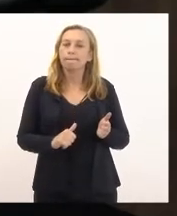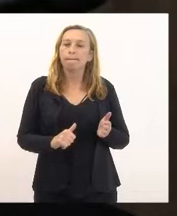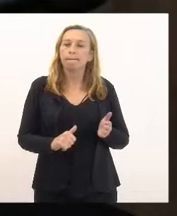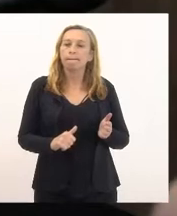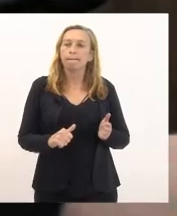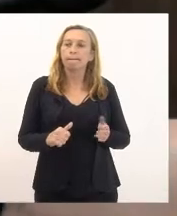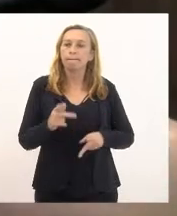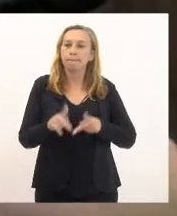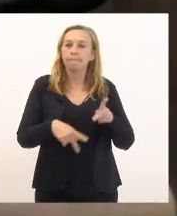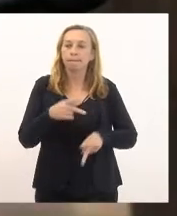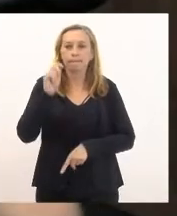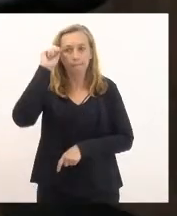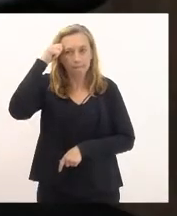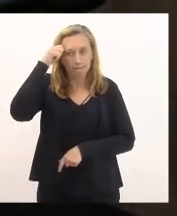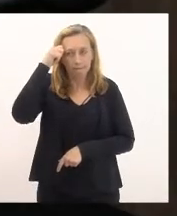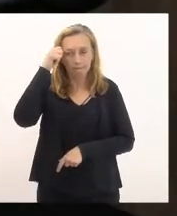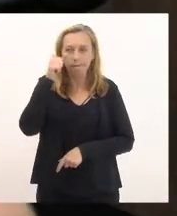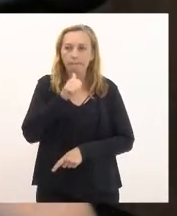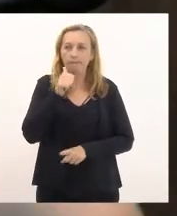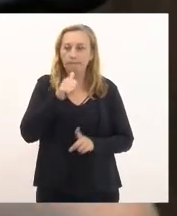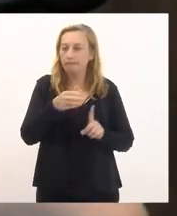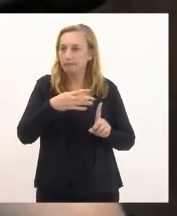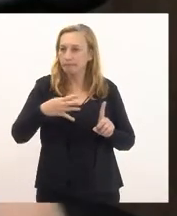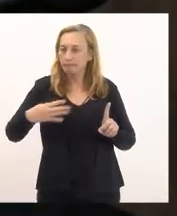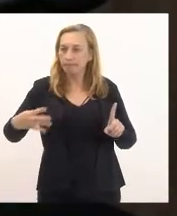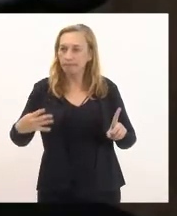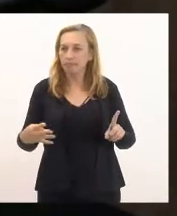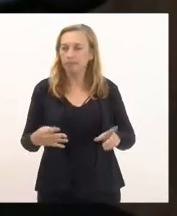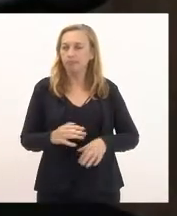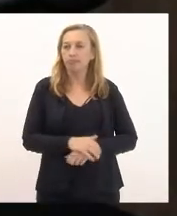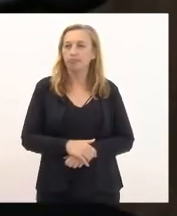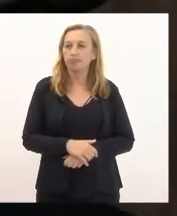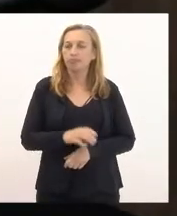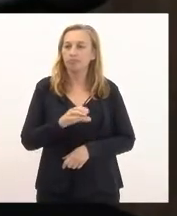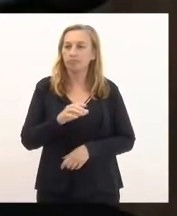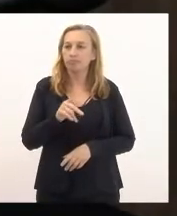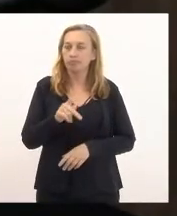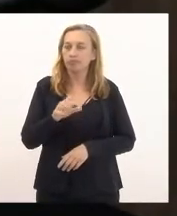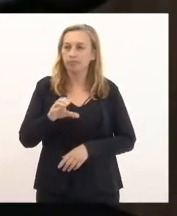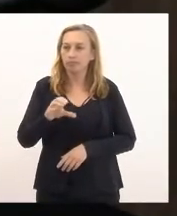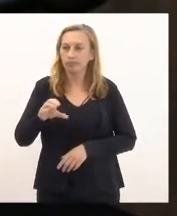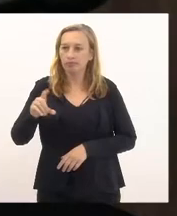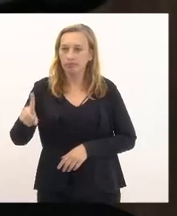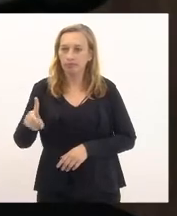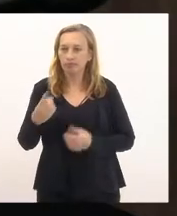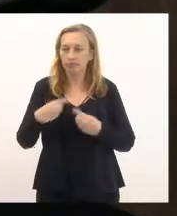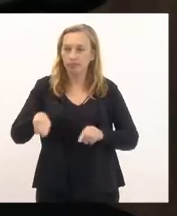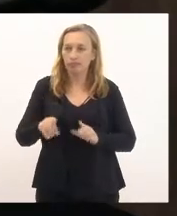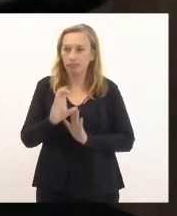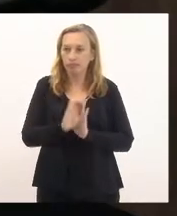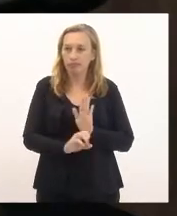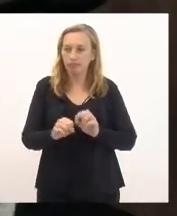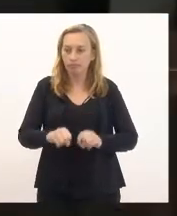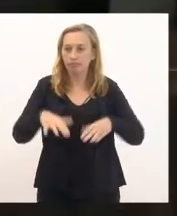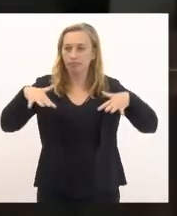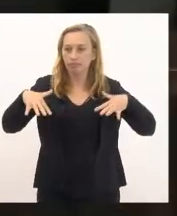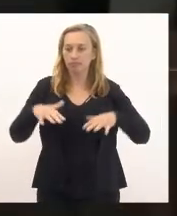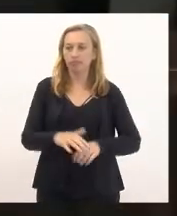negra, mulheres e pessoas LGBT. Então, o parecer da CDDM é contrário às emendas de plenário.